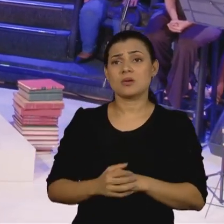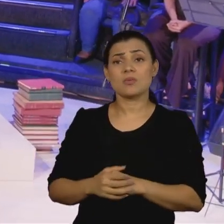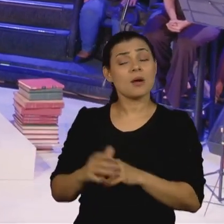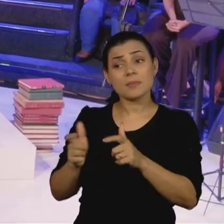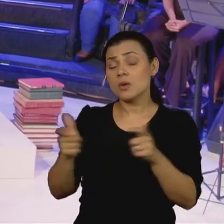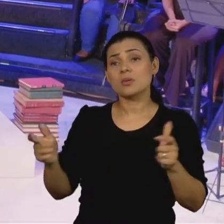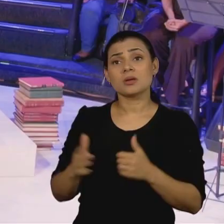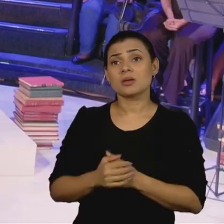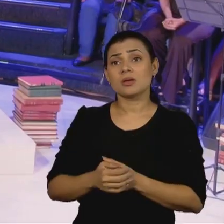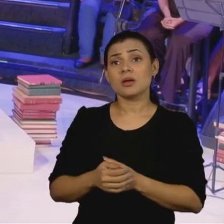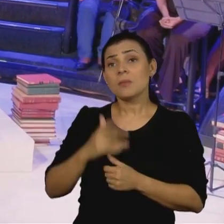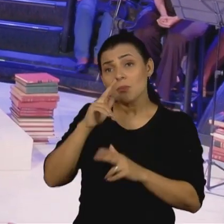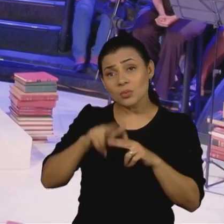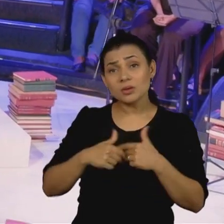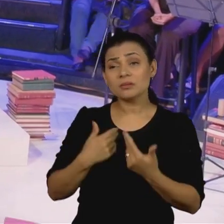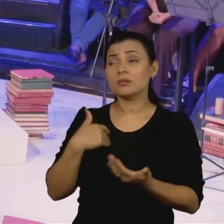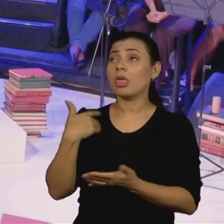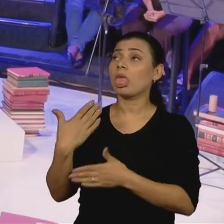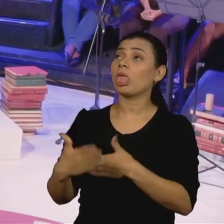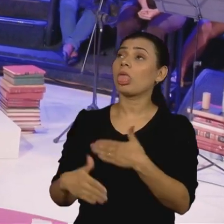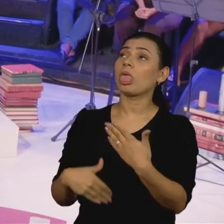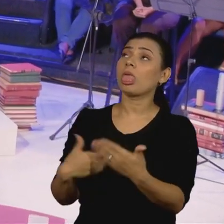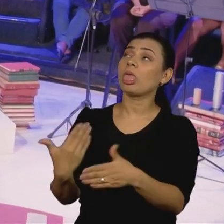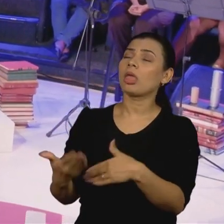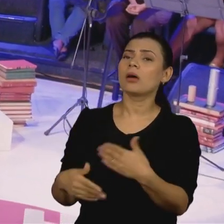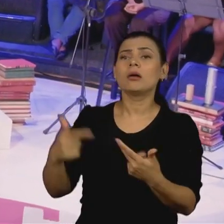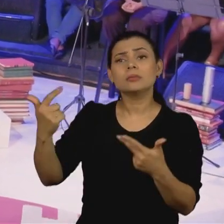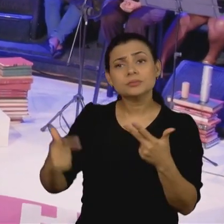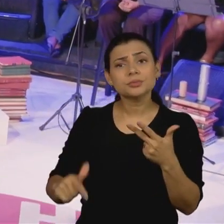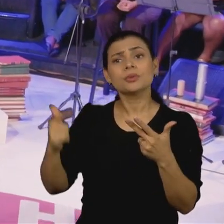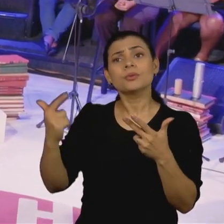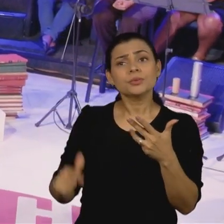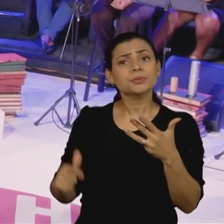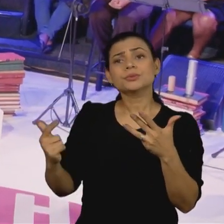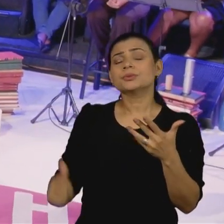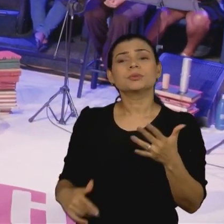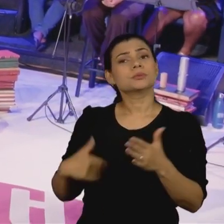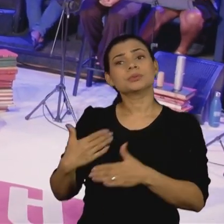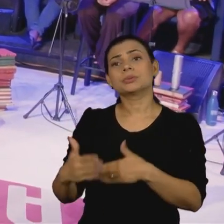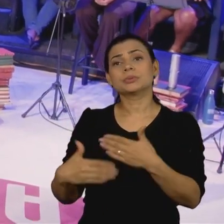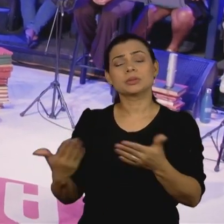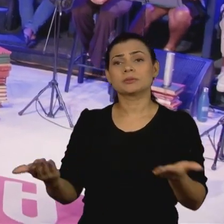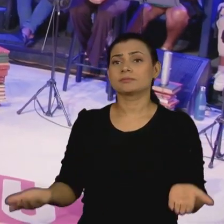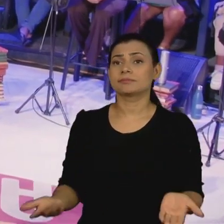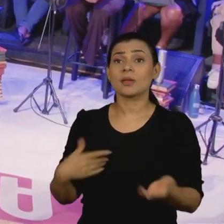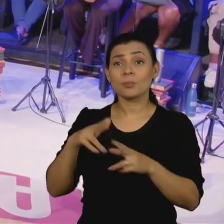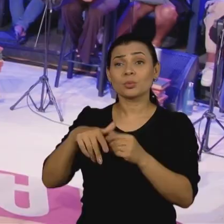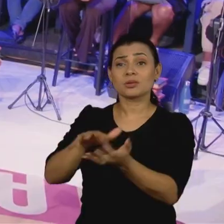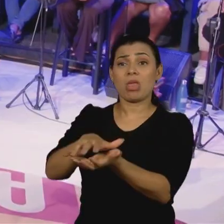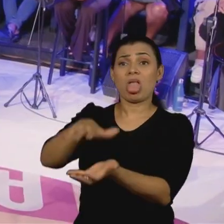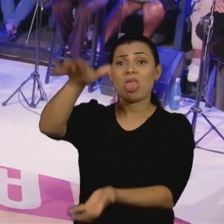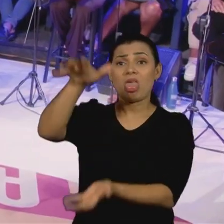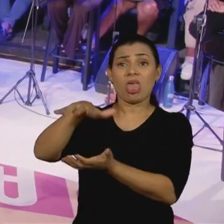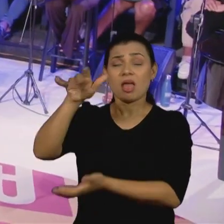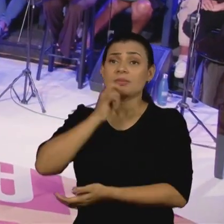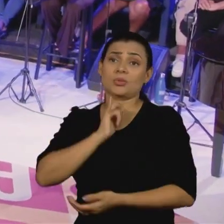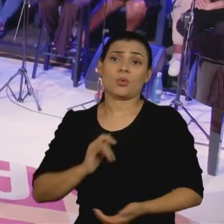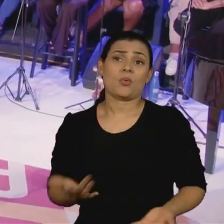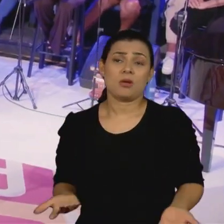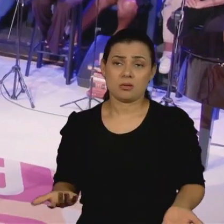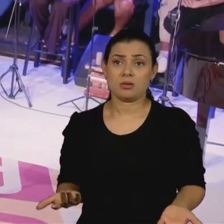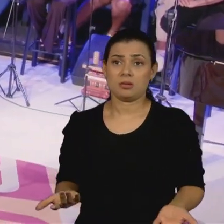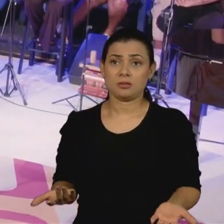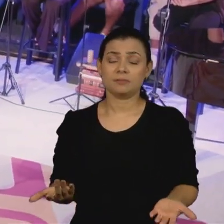são teses que são levadas, às vezes repetidas, que entopem o judiciário, sem falar no